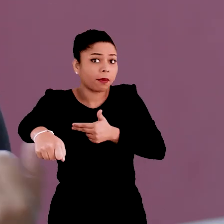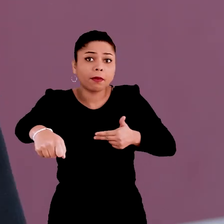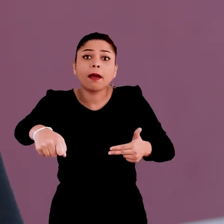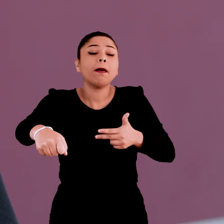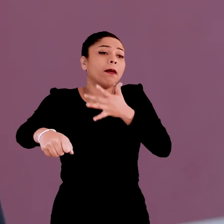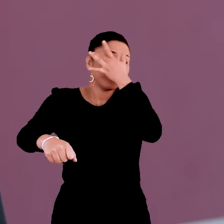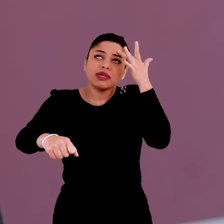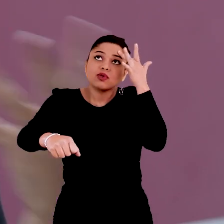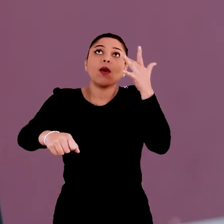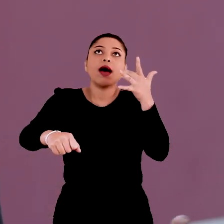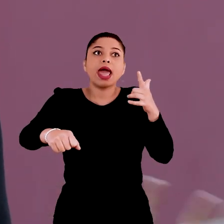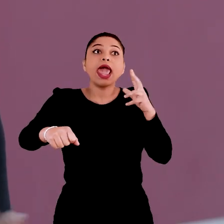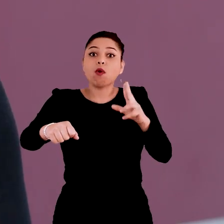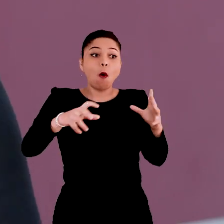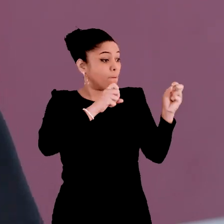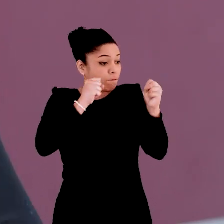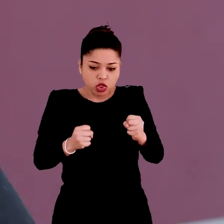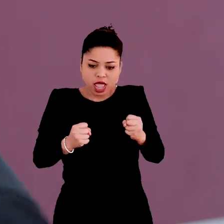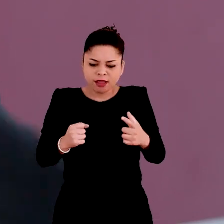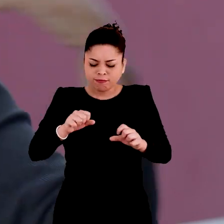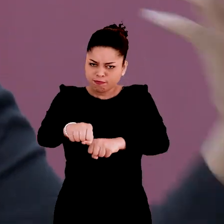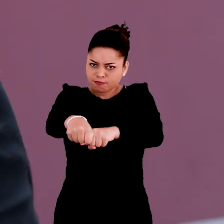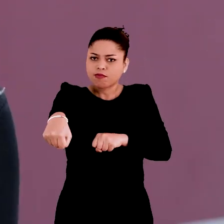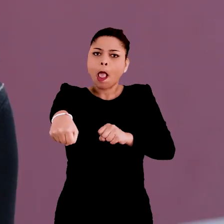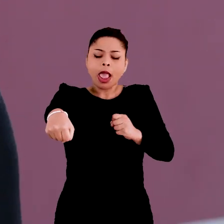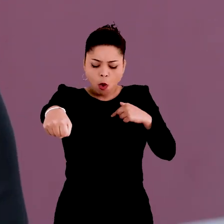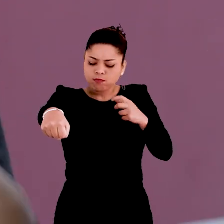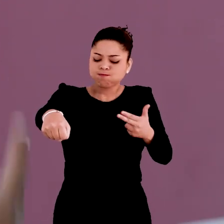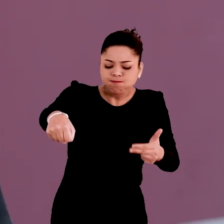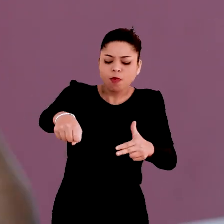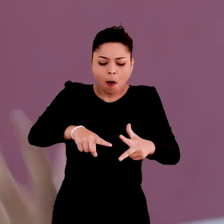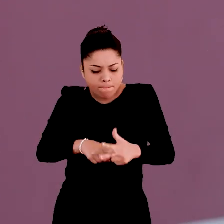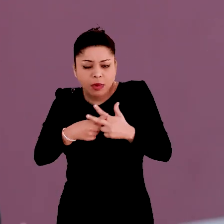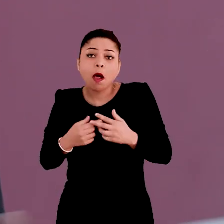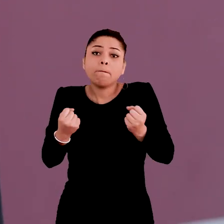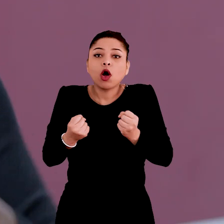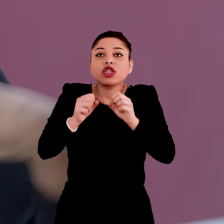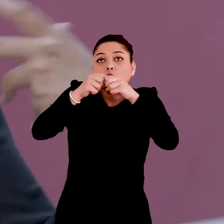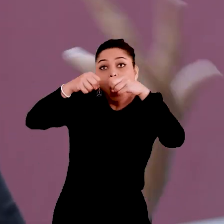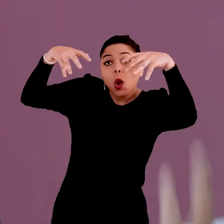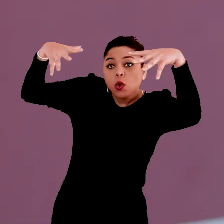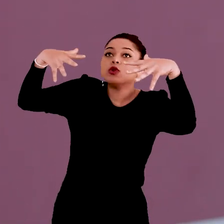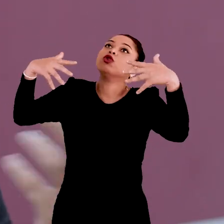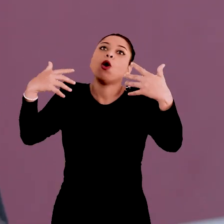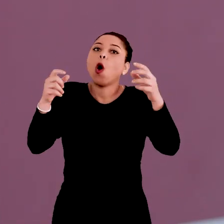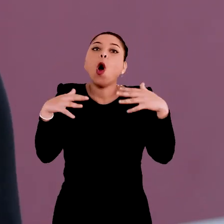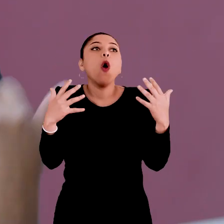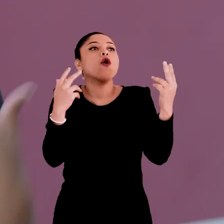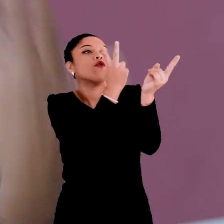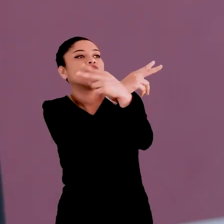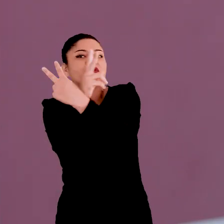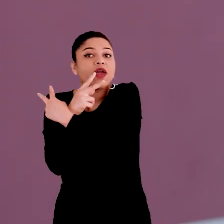mãos de, por exemplo, trazer mais iluminação, ventilação natural, pensar em espaços mais confortáveis.